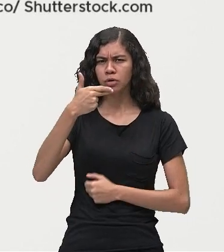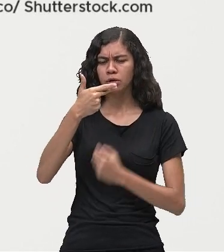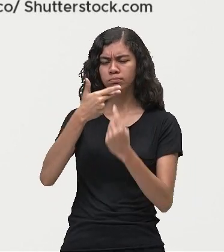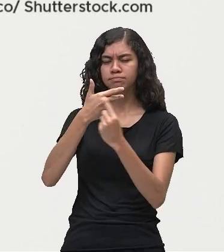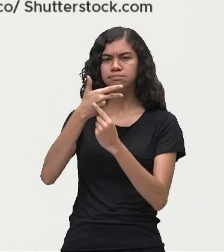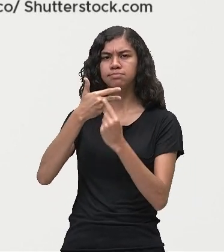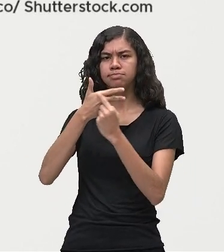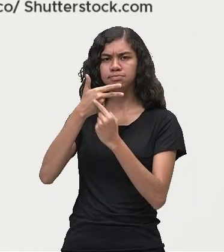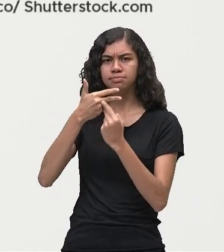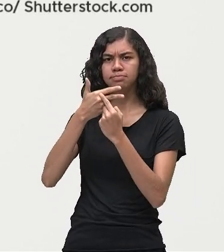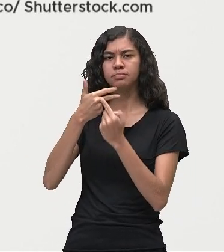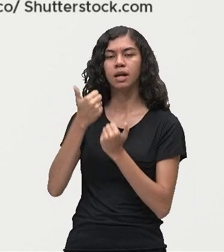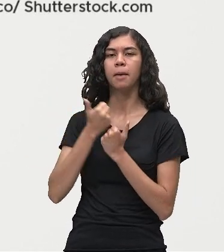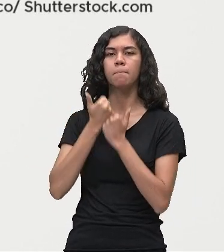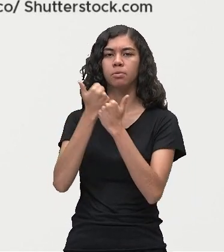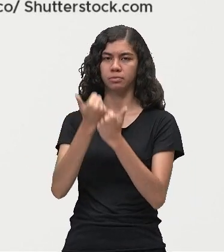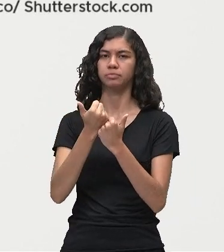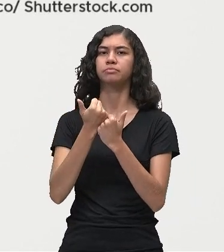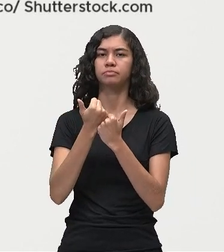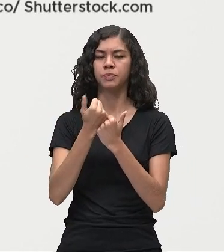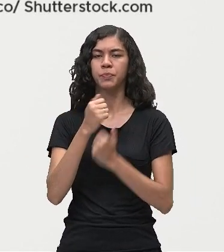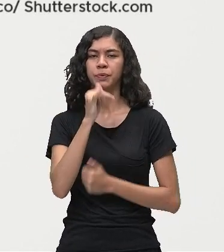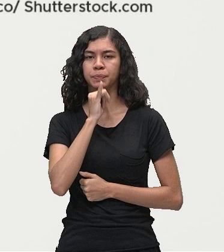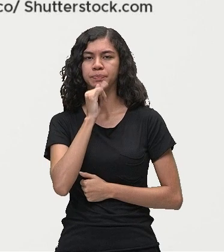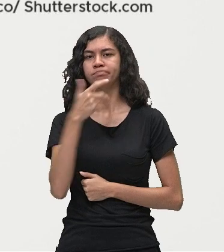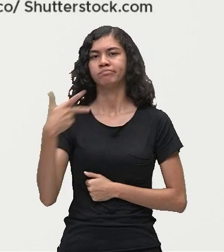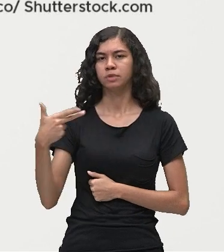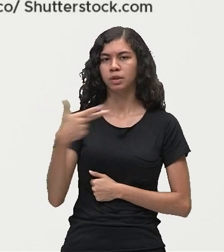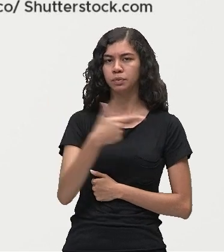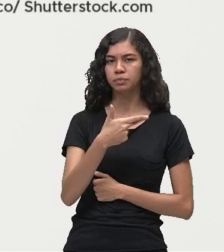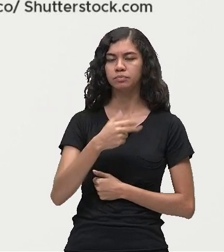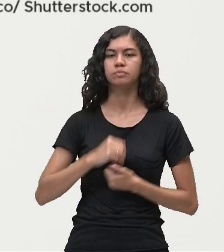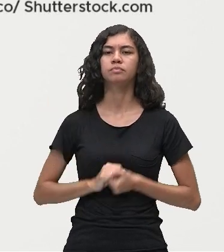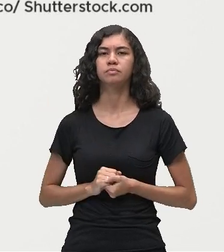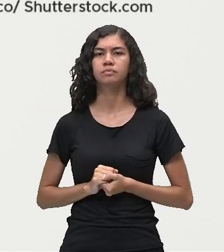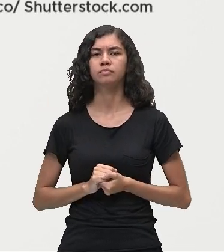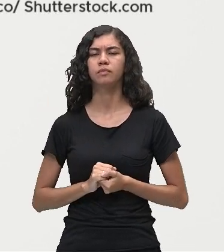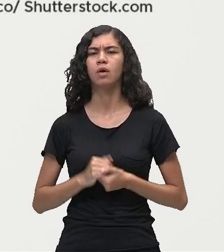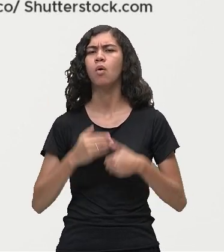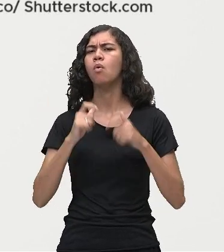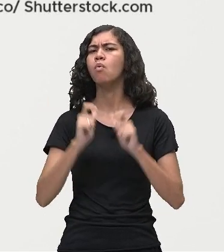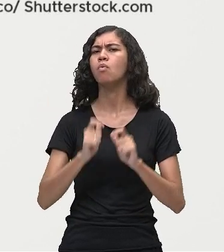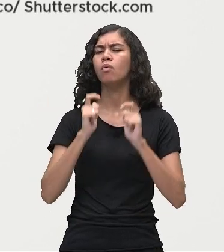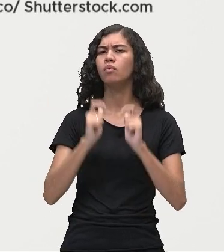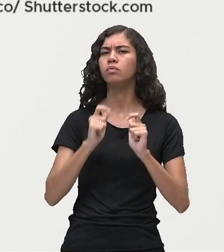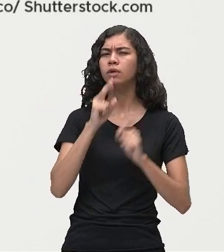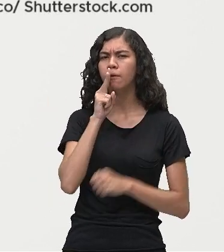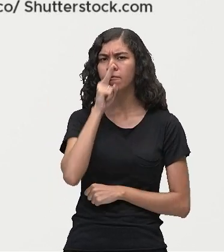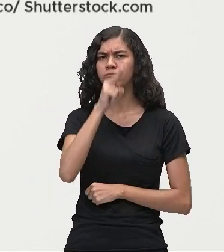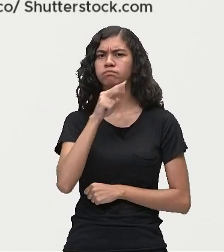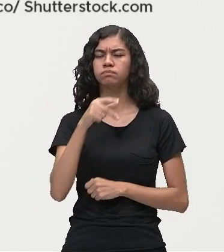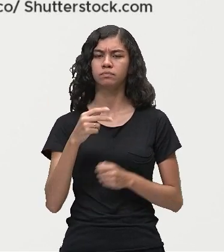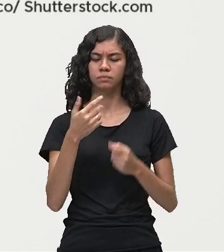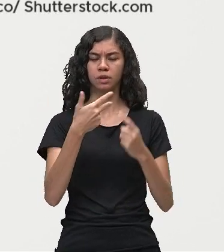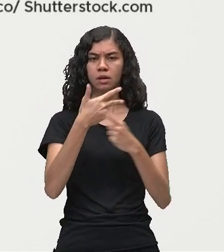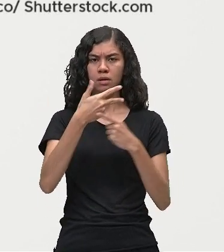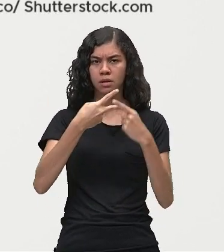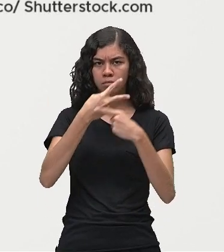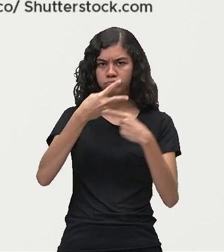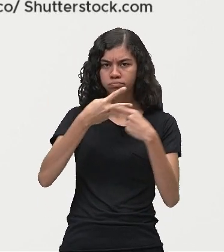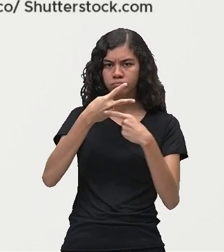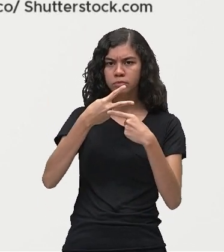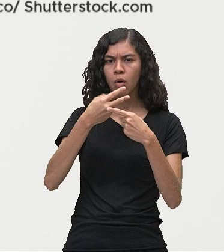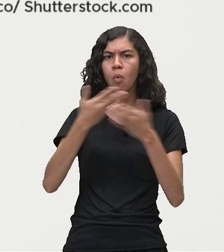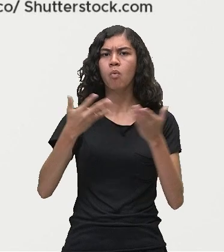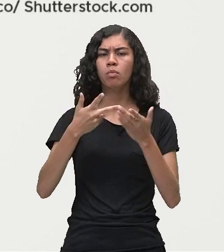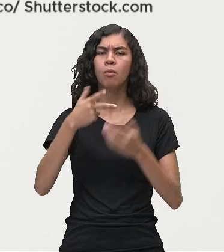ponto de apoio está bem no meio. No caso, uma tesoura. Onde é a força resistente, gente? A força resistente é onde a gente vai fazer a força